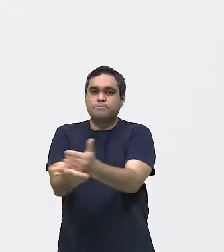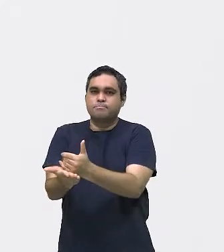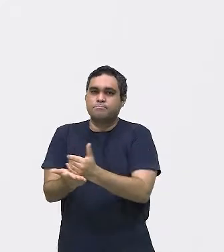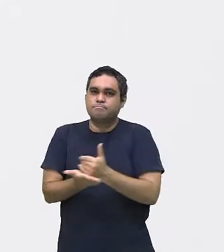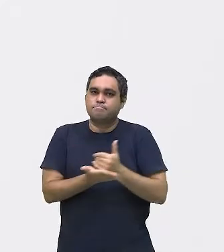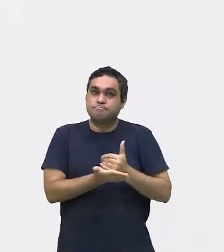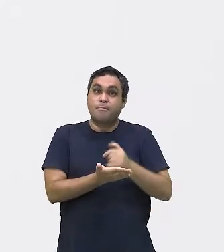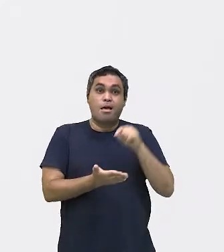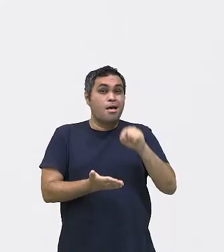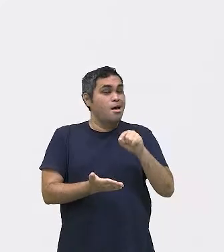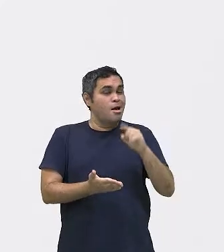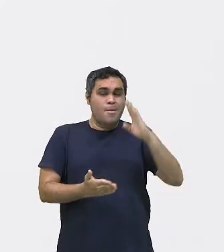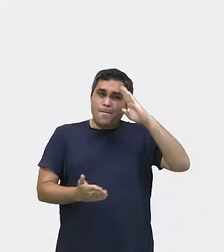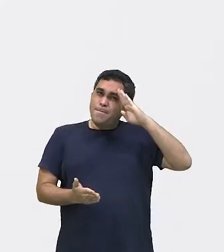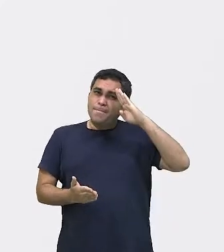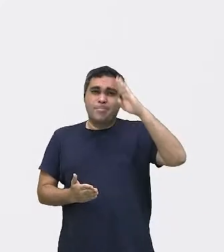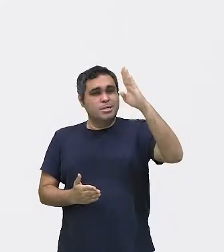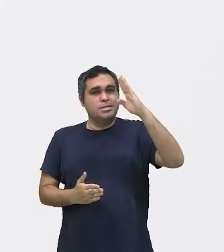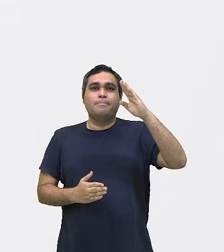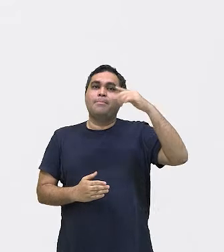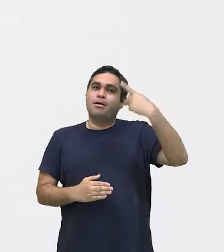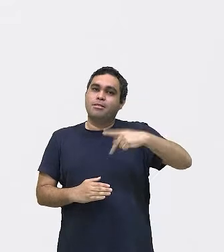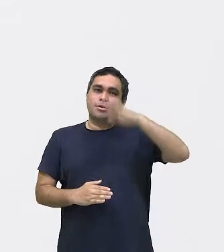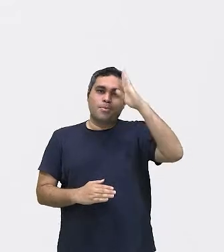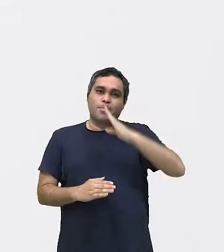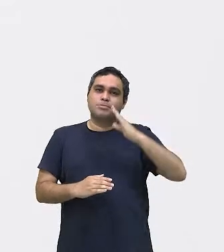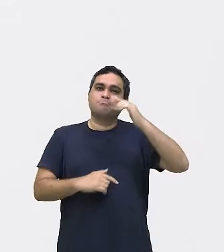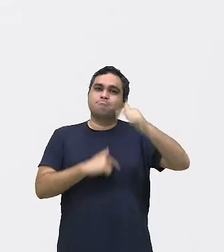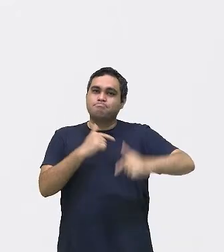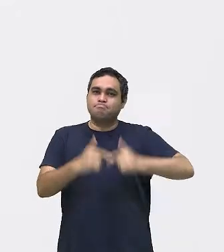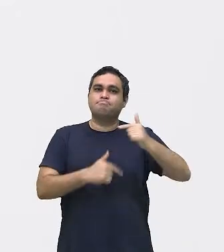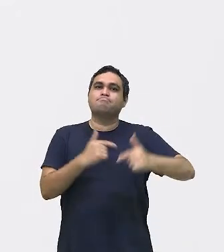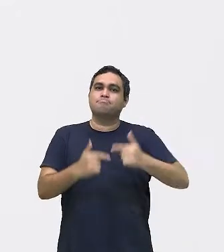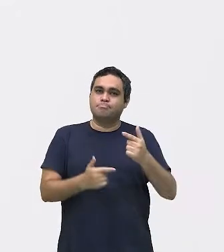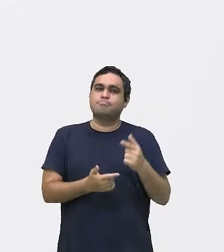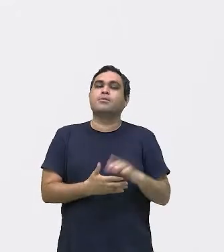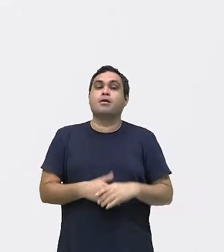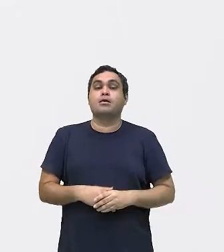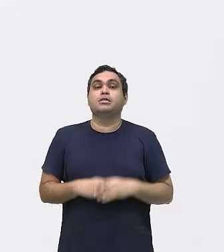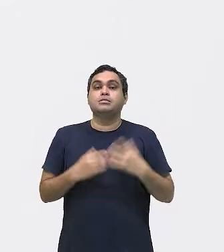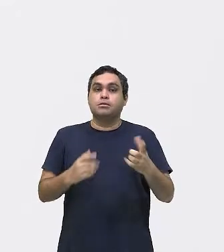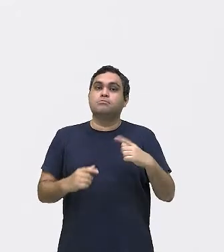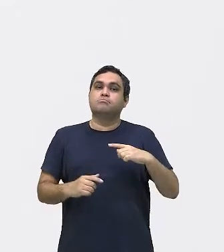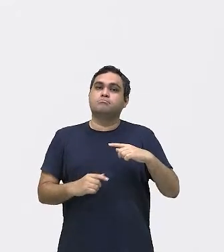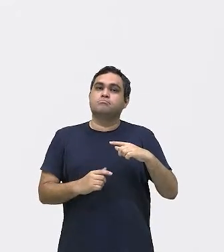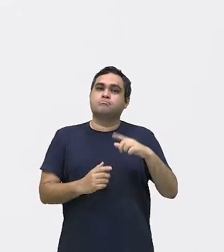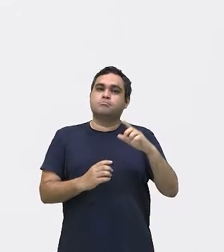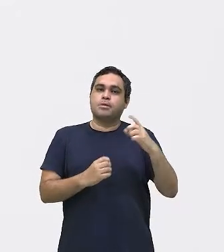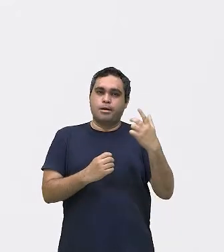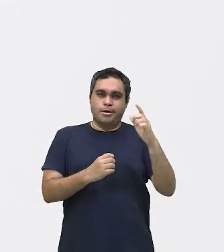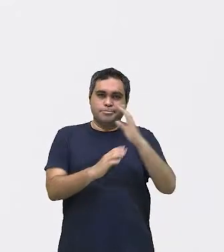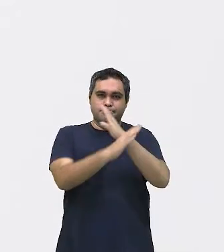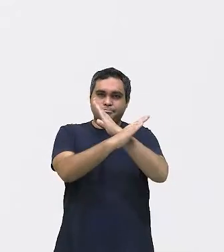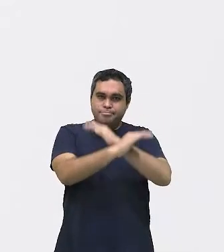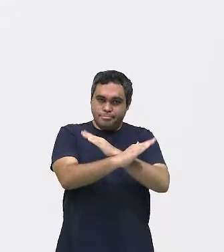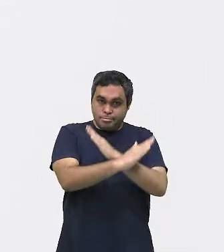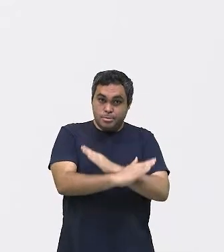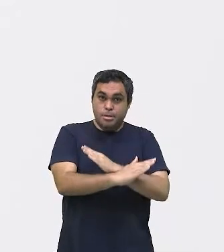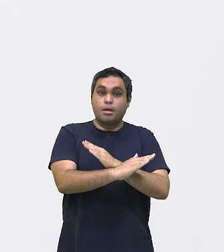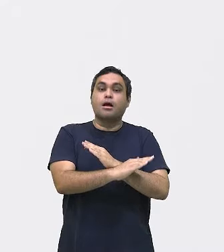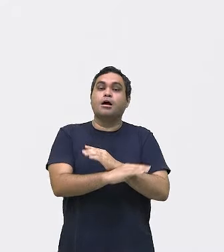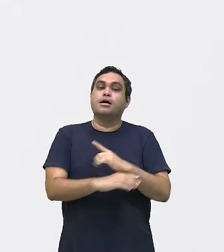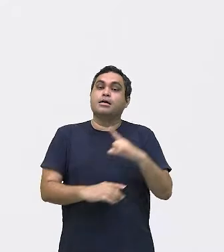ali produzir, né, da indústria brasileira. Então, o Polo Industrial de Manaus, que é o PIM, né, a gente sabe aí que